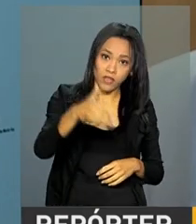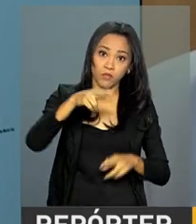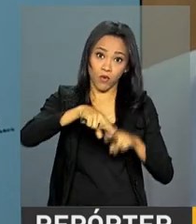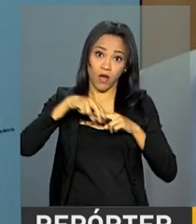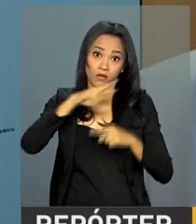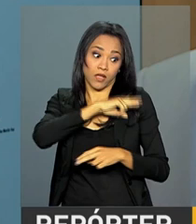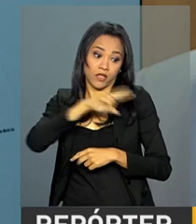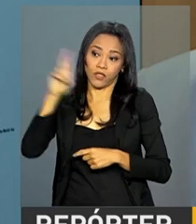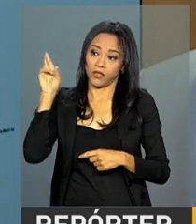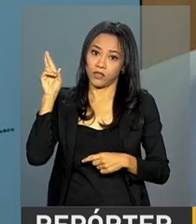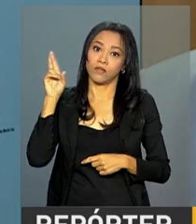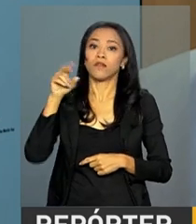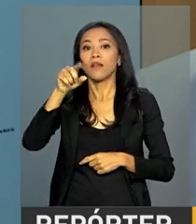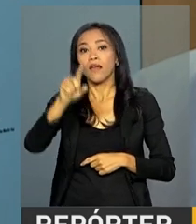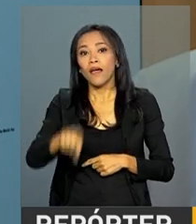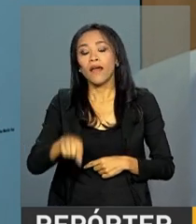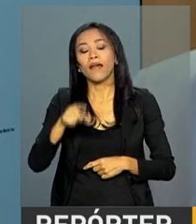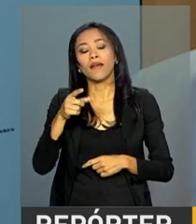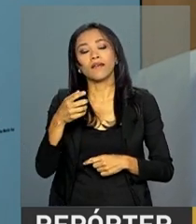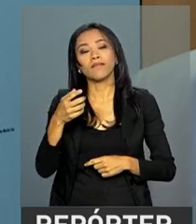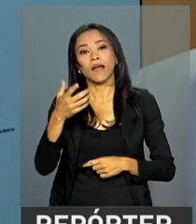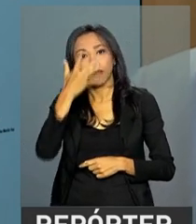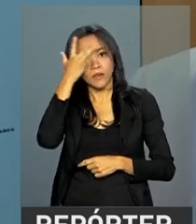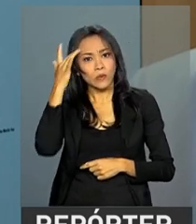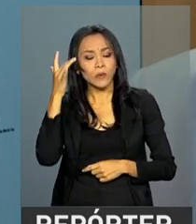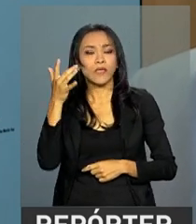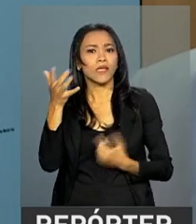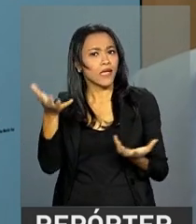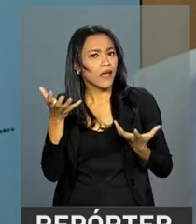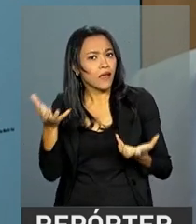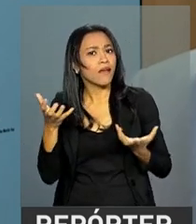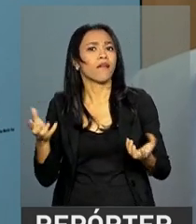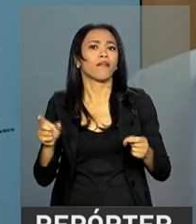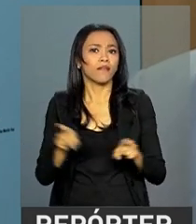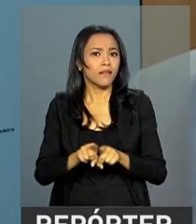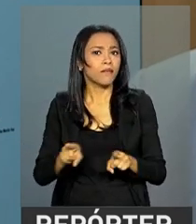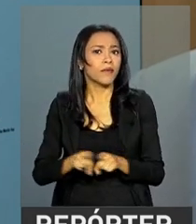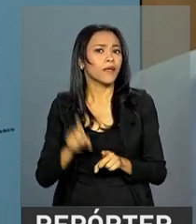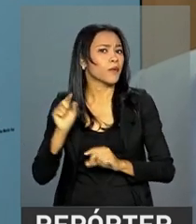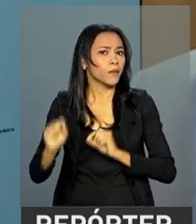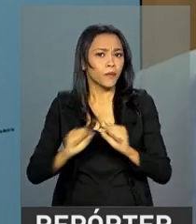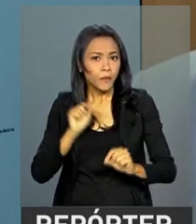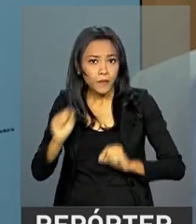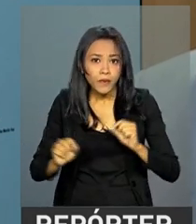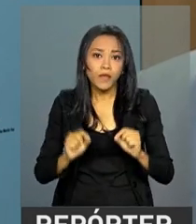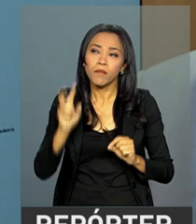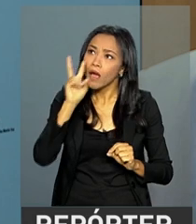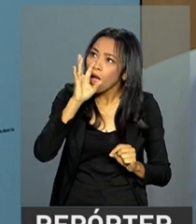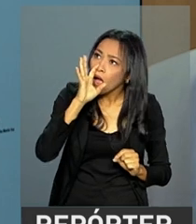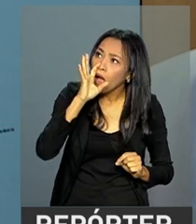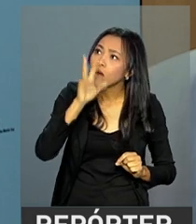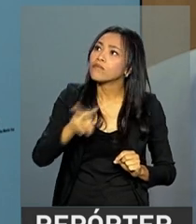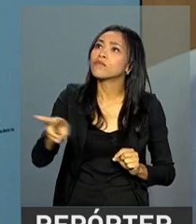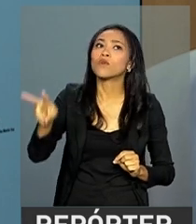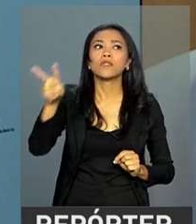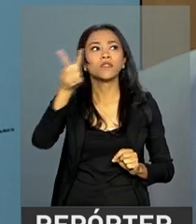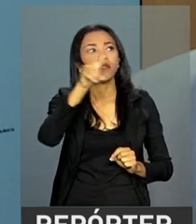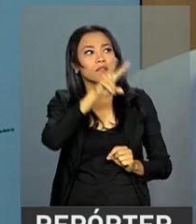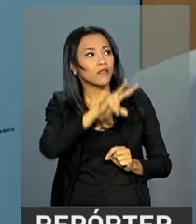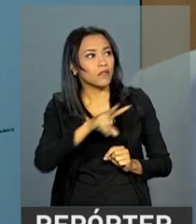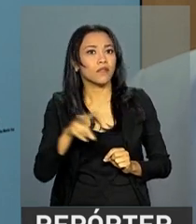ele acaba é a querendo também sendo motivado pelo patrimônio por observar o